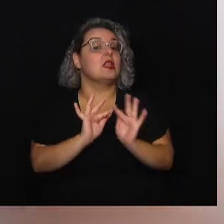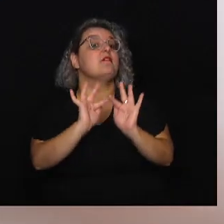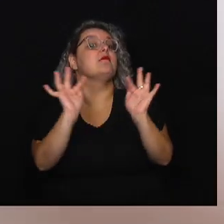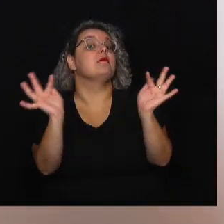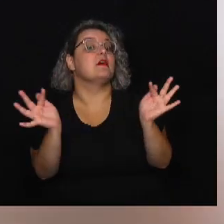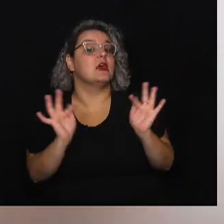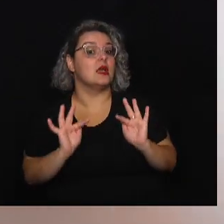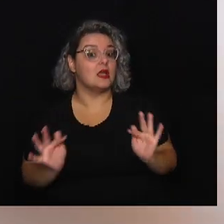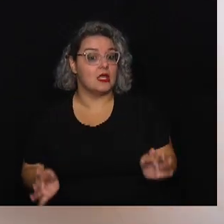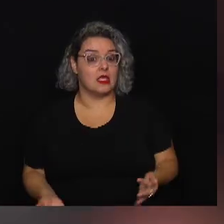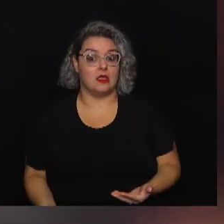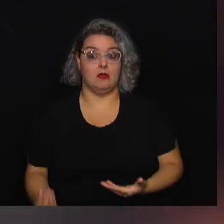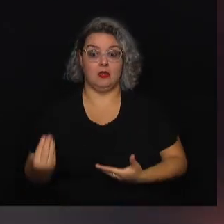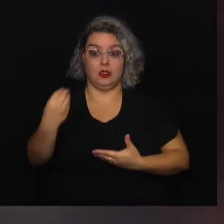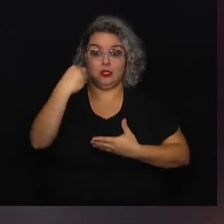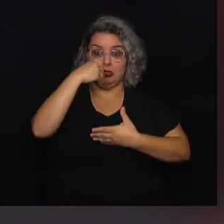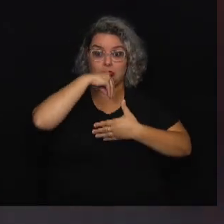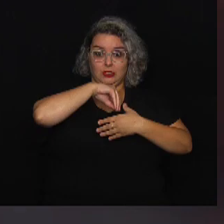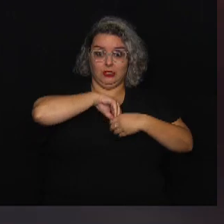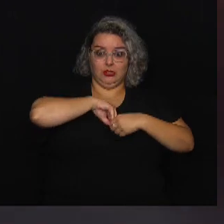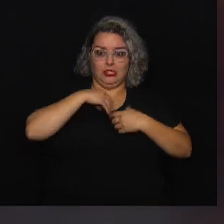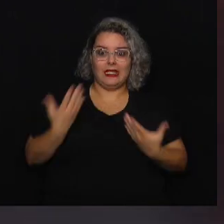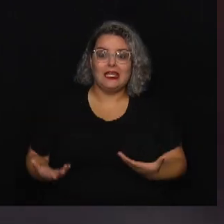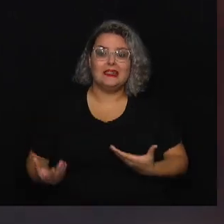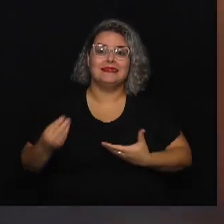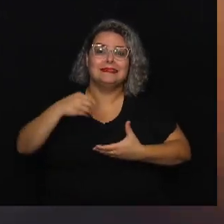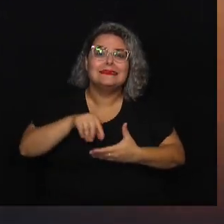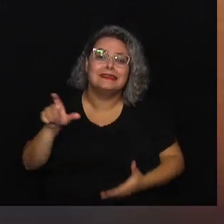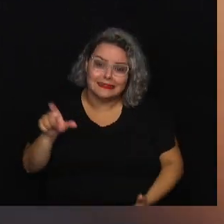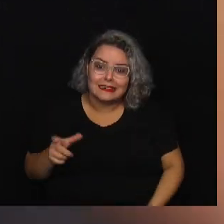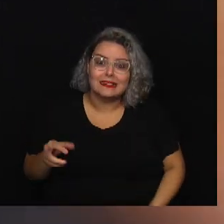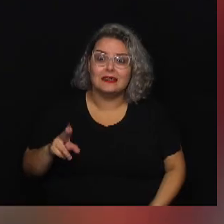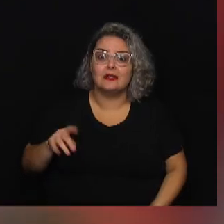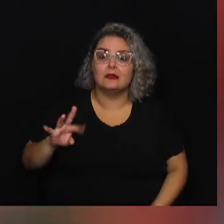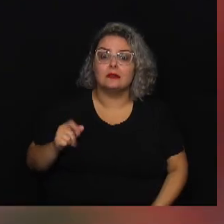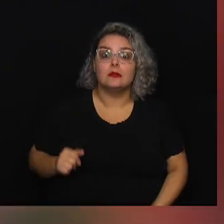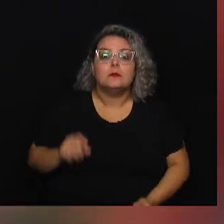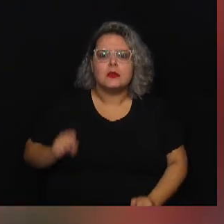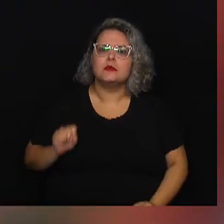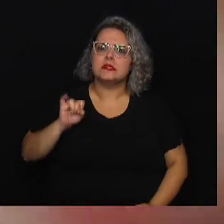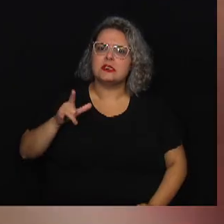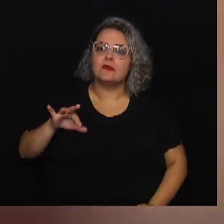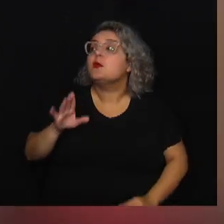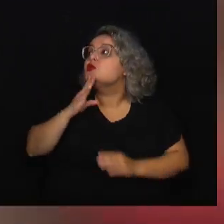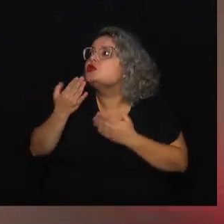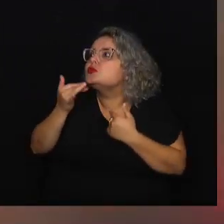felicidade vem de dentro. Vem de dentro de um cartão de crédito, né, Rita? Não, Silvia!